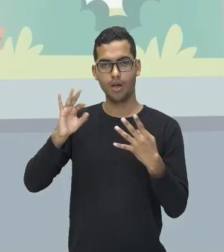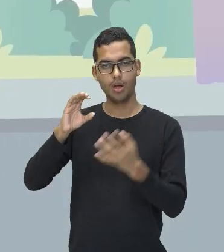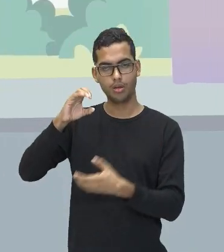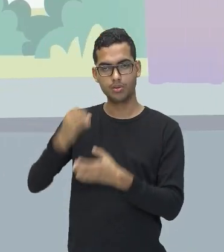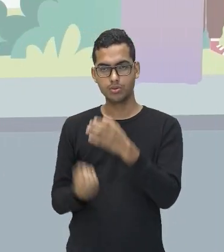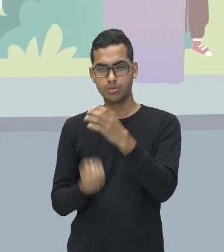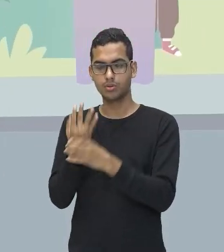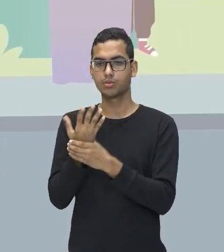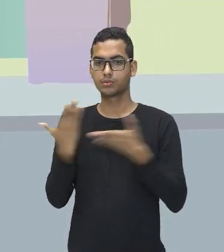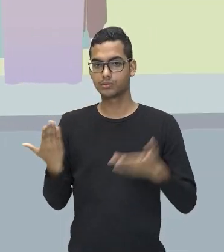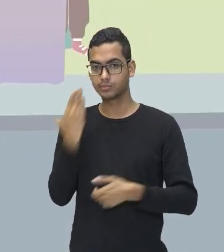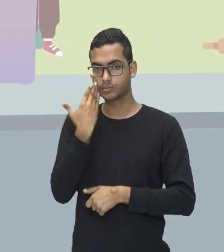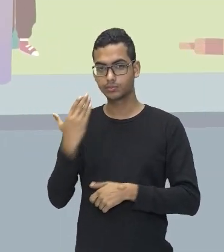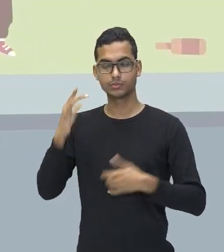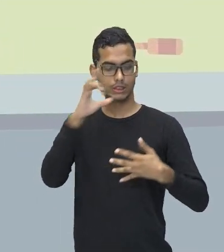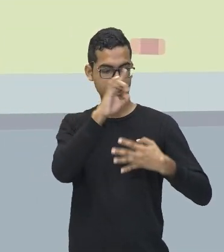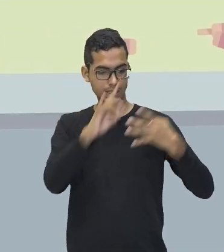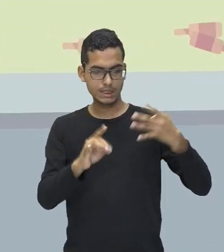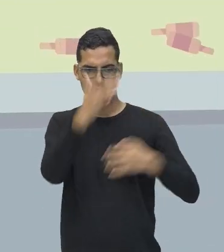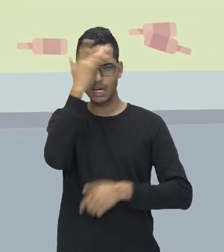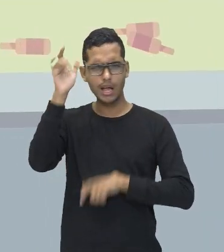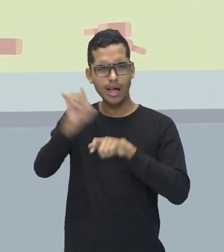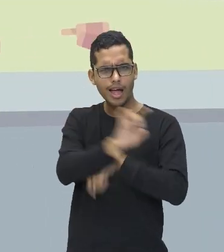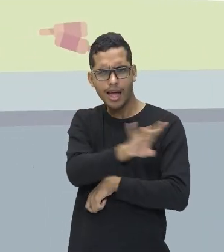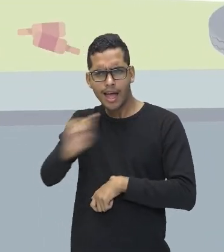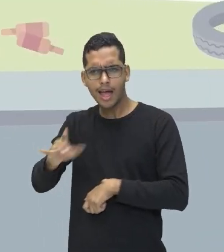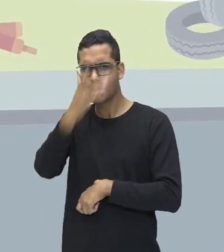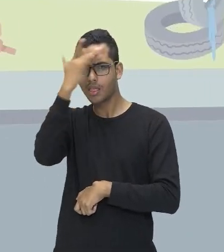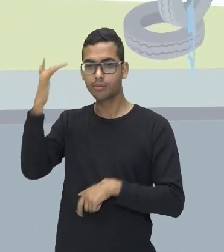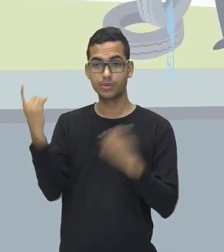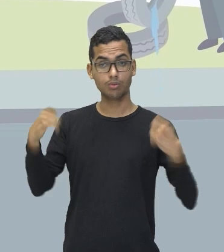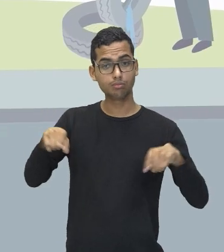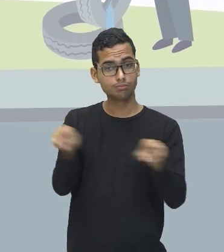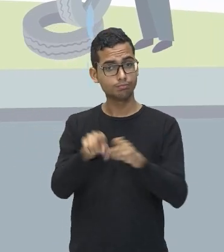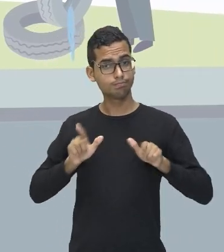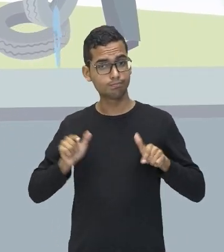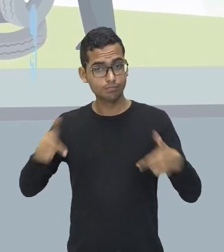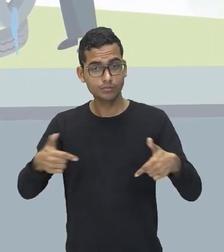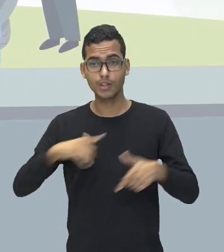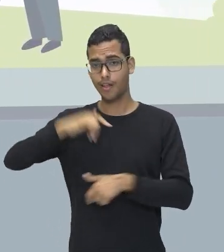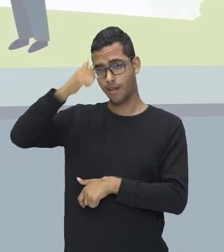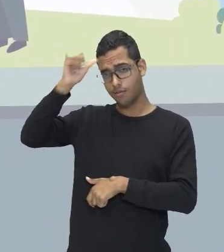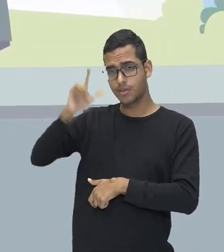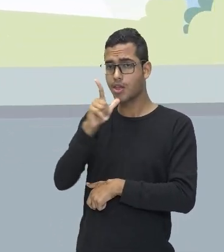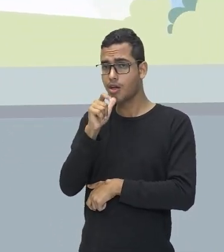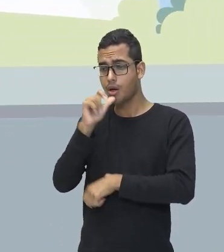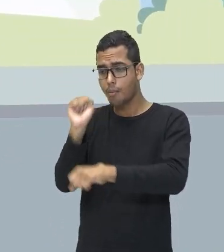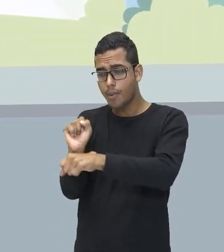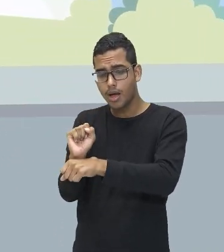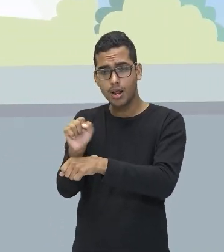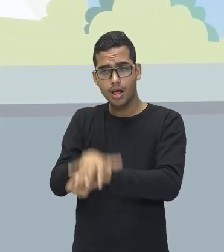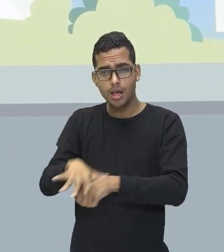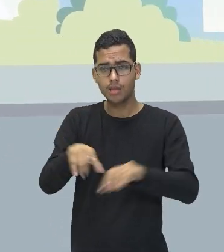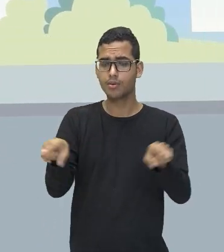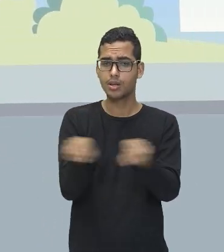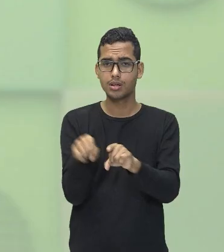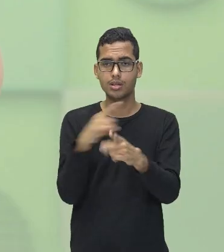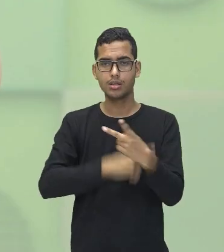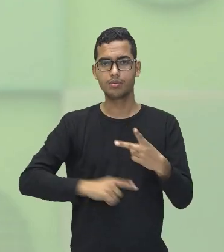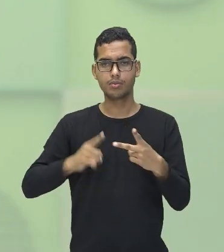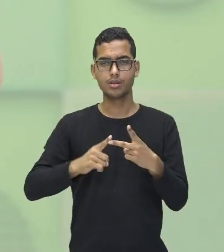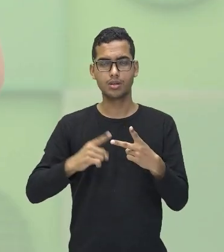observar, cada um pode fazer a sua parte, evitando a água parada e também tomando a